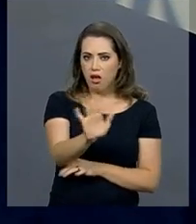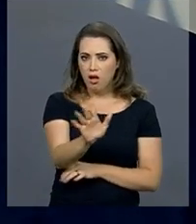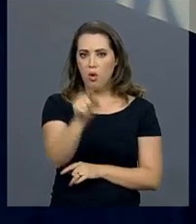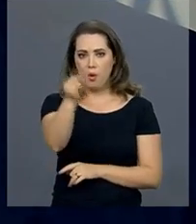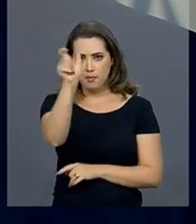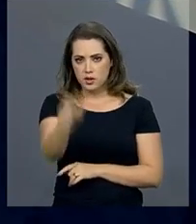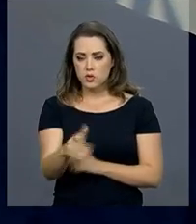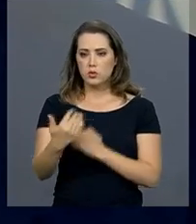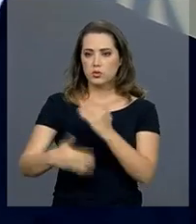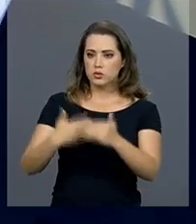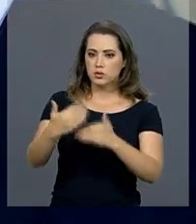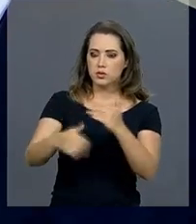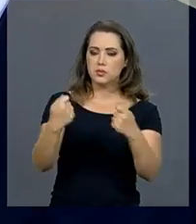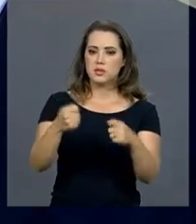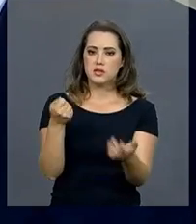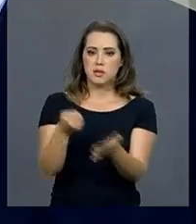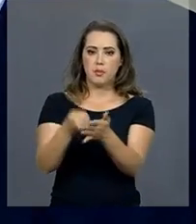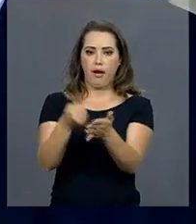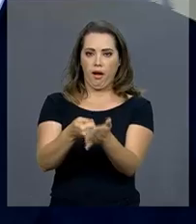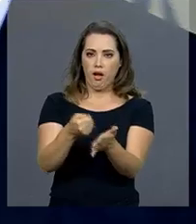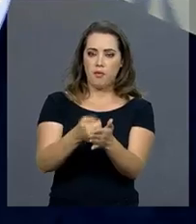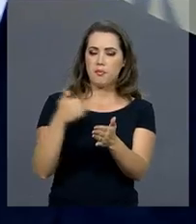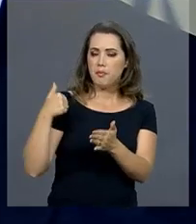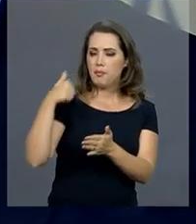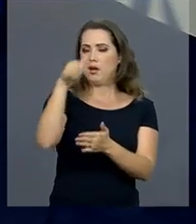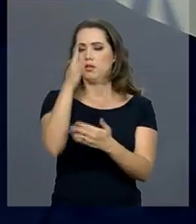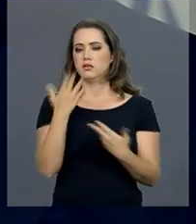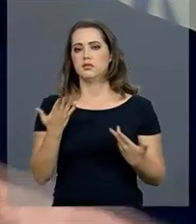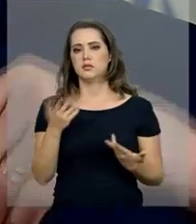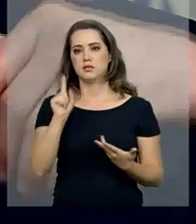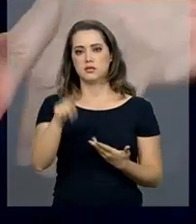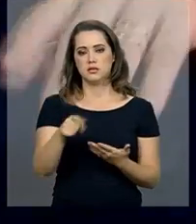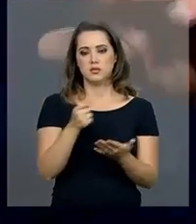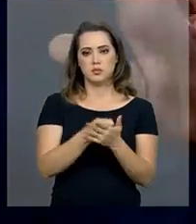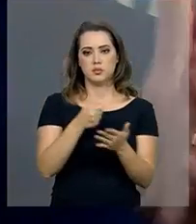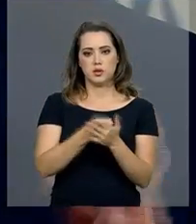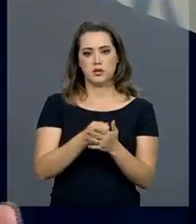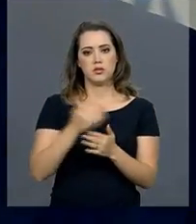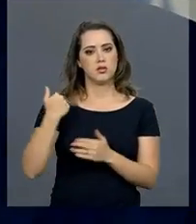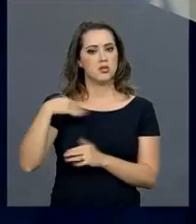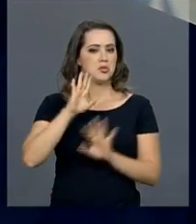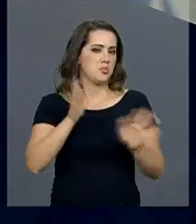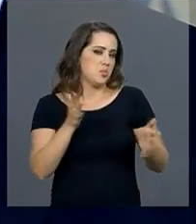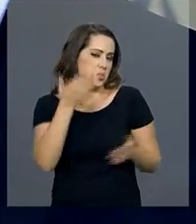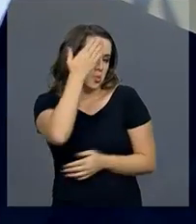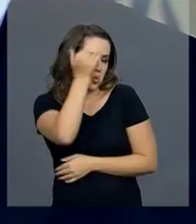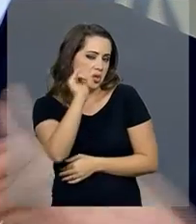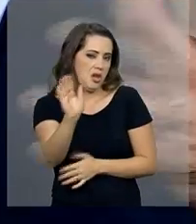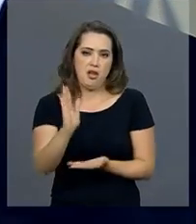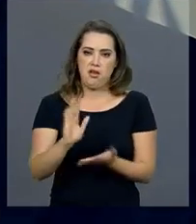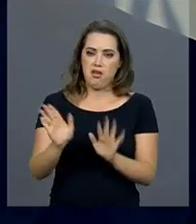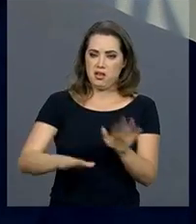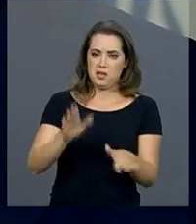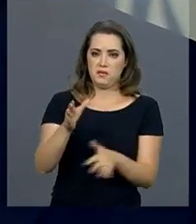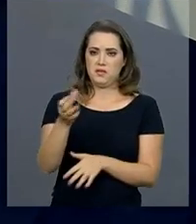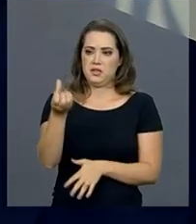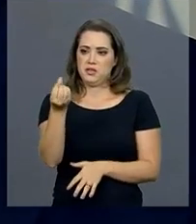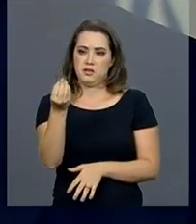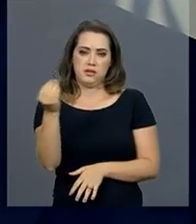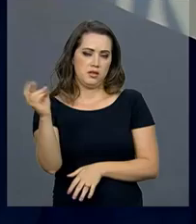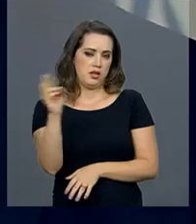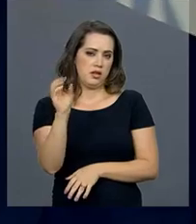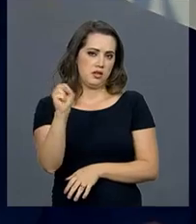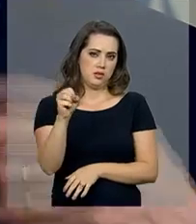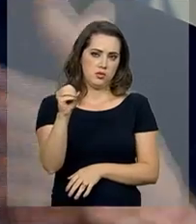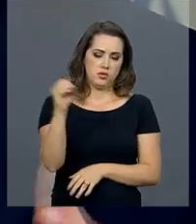ao longo do tempo vai ter que dar uma contribuição maior talvez sei lá numericamente 600 e 800 reais não é